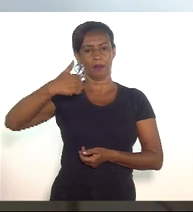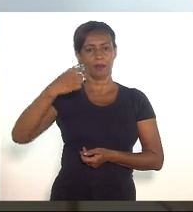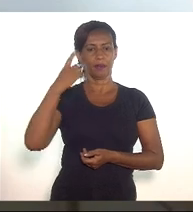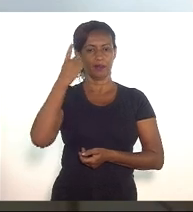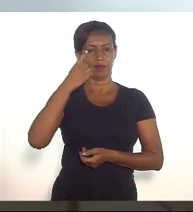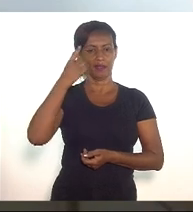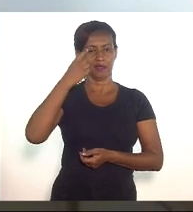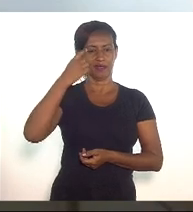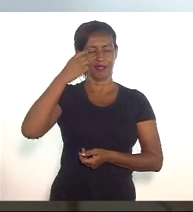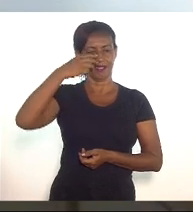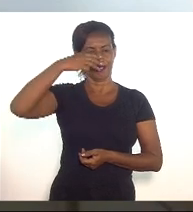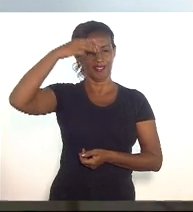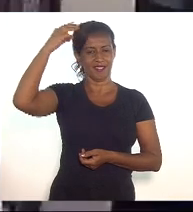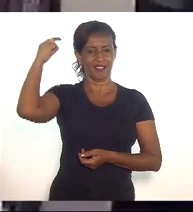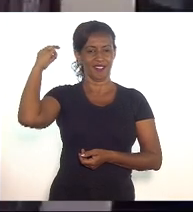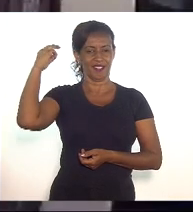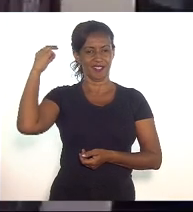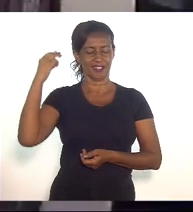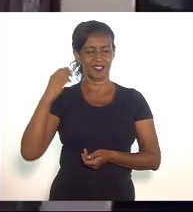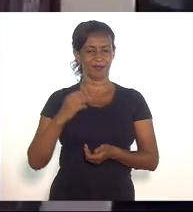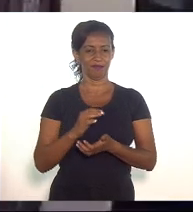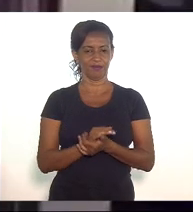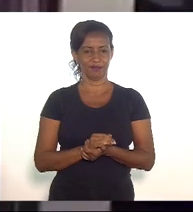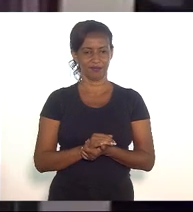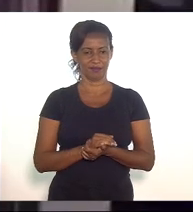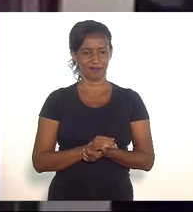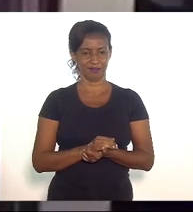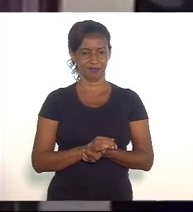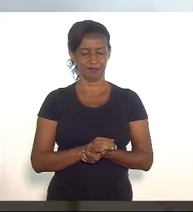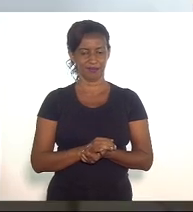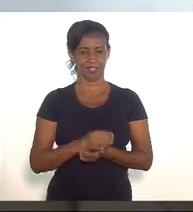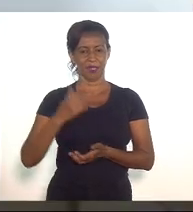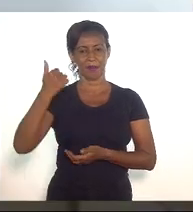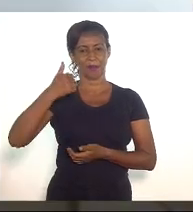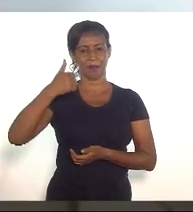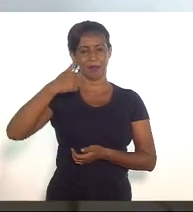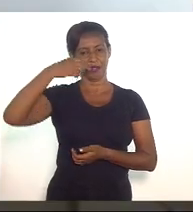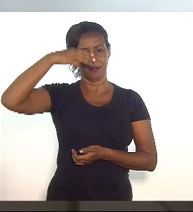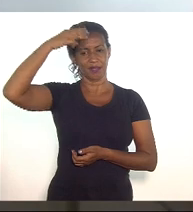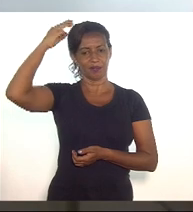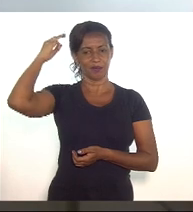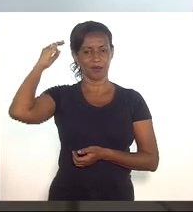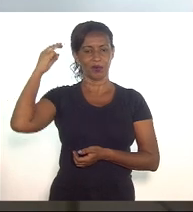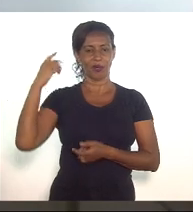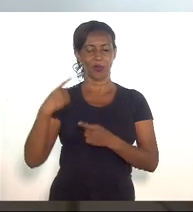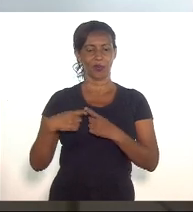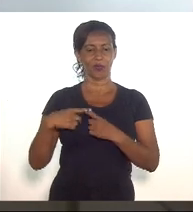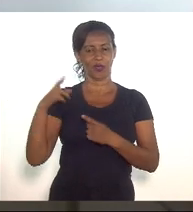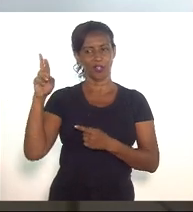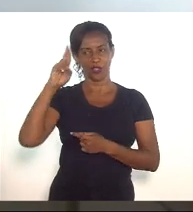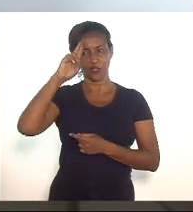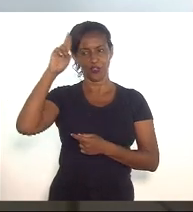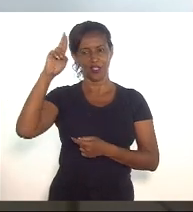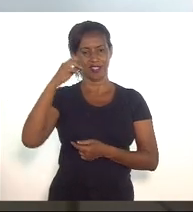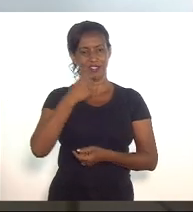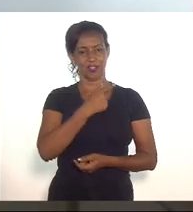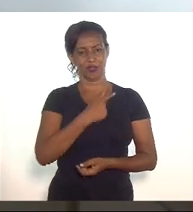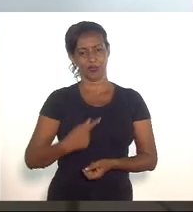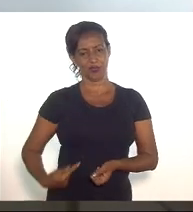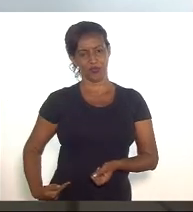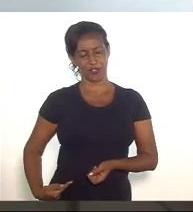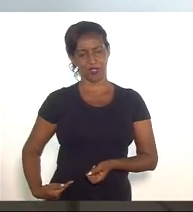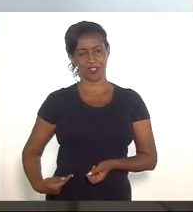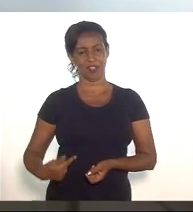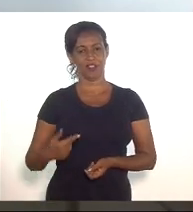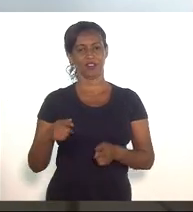o segundo... E eu quero me inscrever também, deputado. Ah, depois vai ser você, Leonardo. Só dar prioridade a ele, porque ele é o nosso líder do governo e é também o